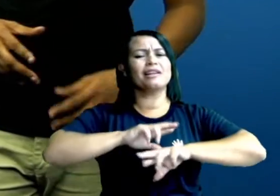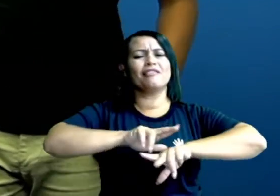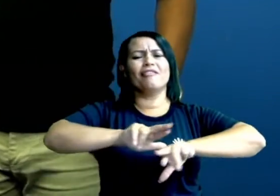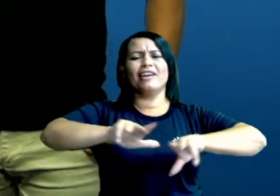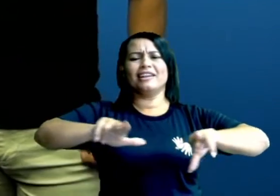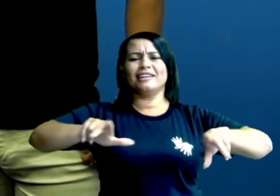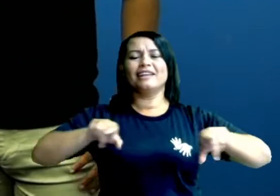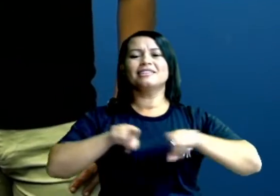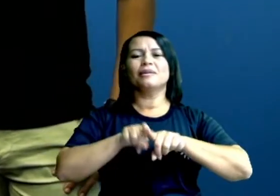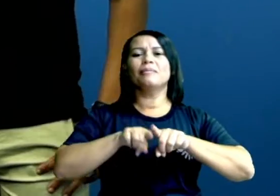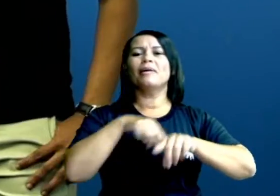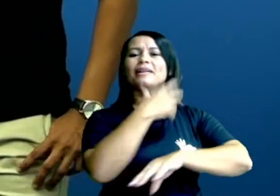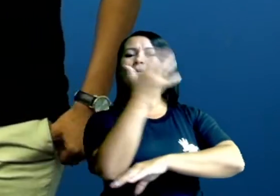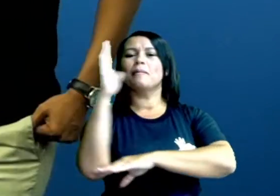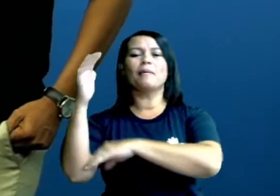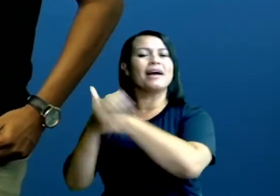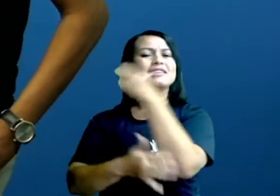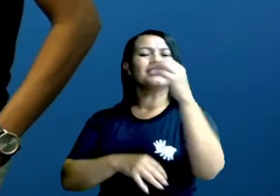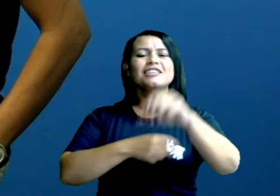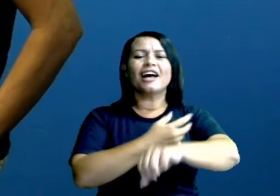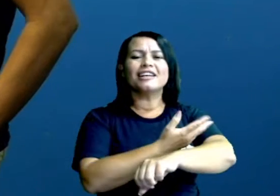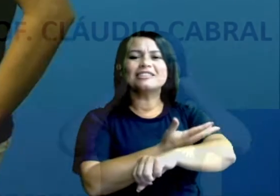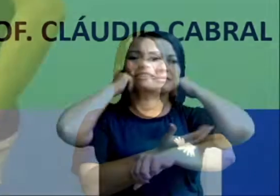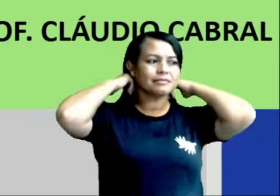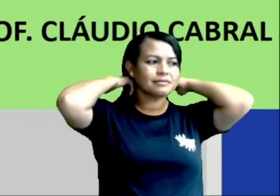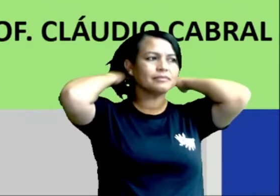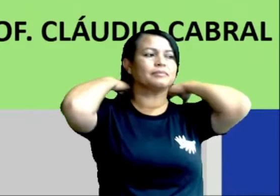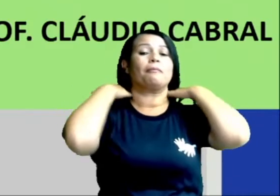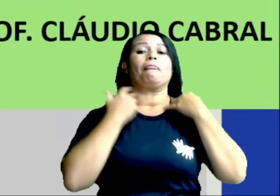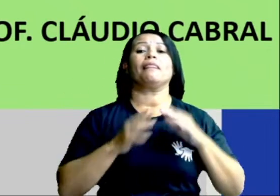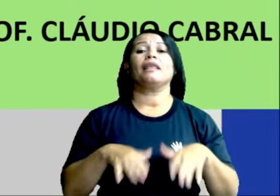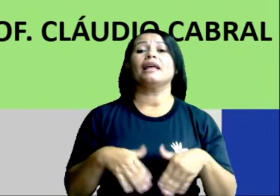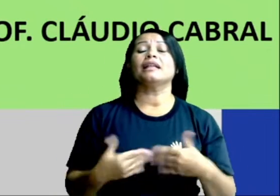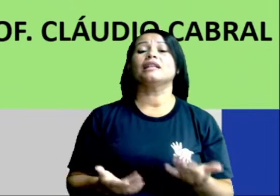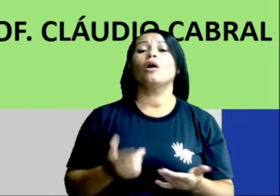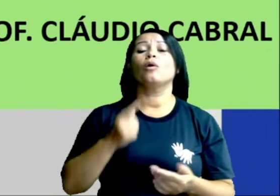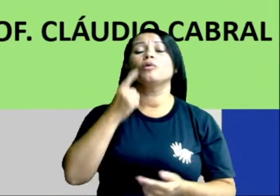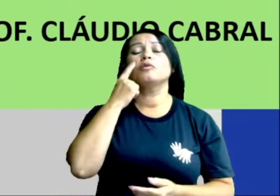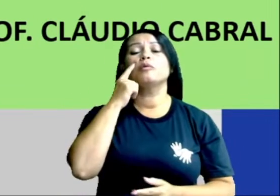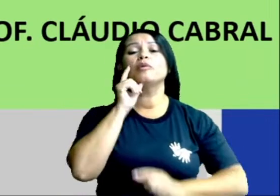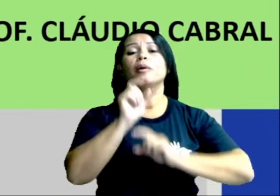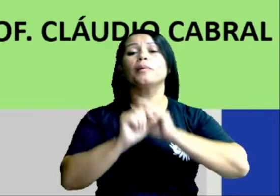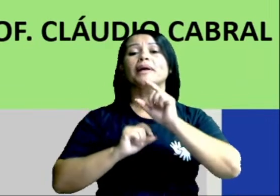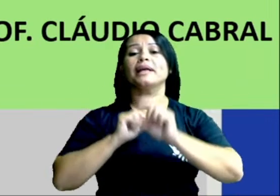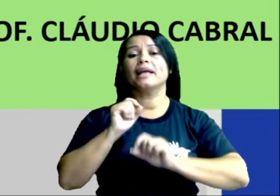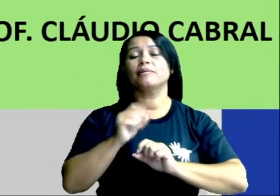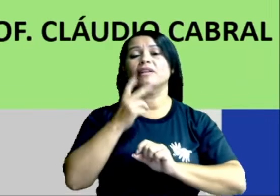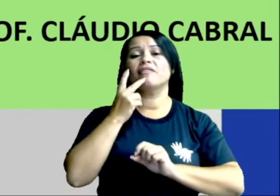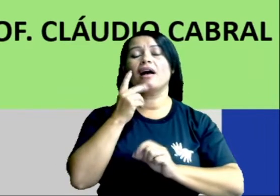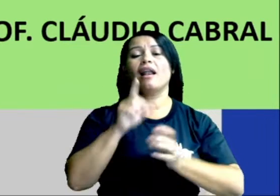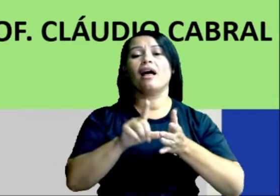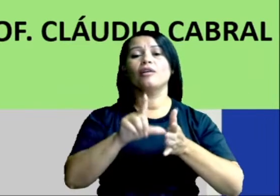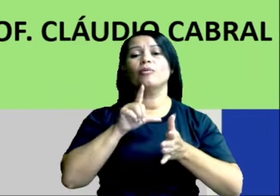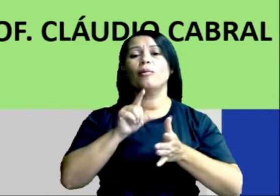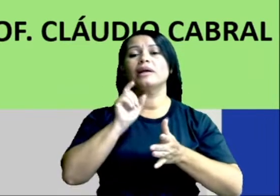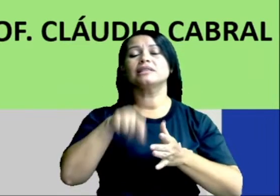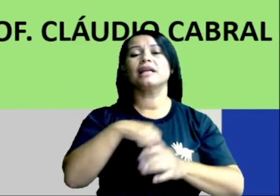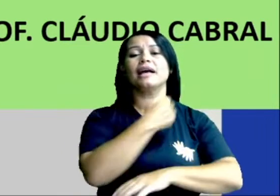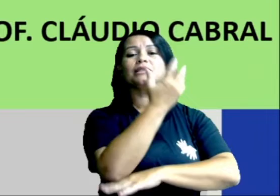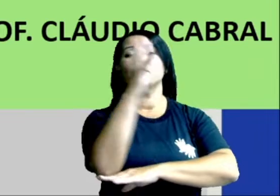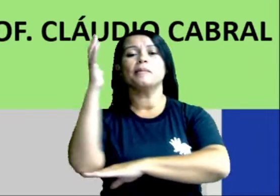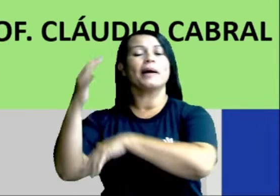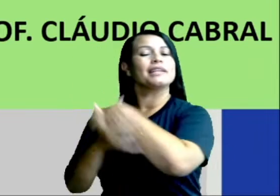paisagens vegetais, como a gente vai poder ver, né, nos slides. Então, aí a gente vai ter o seguinte, como eu falei, as paisagens vegetais são